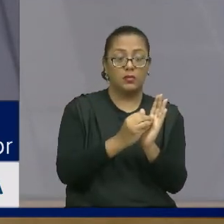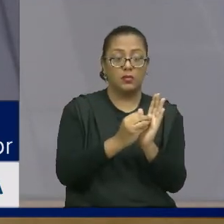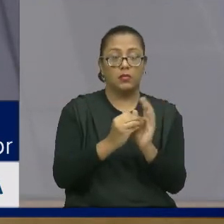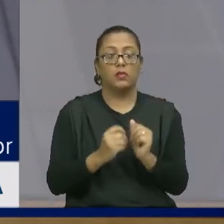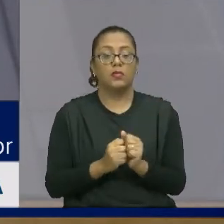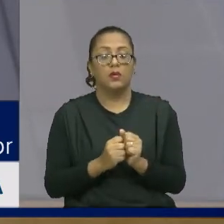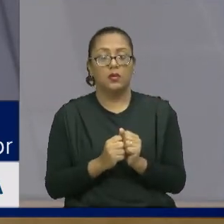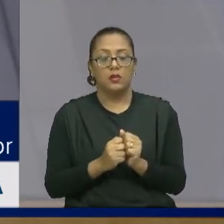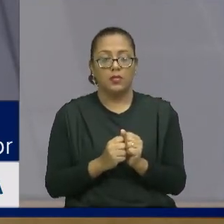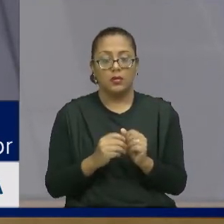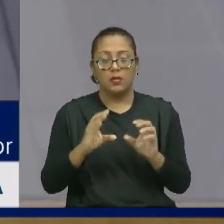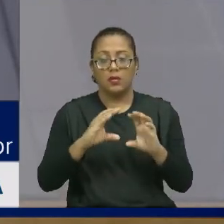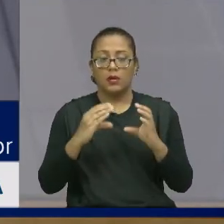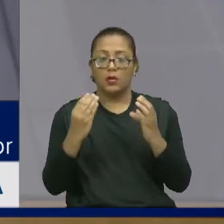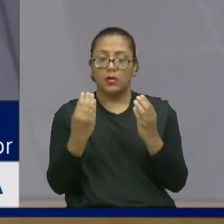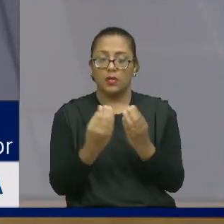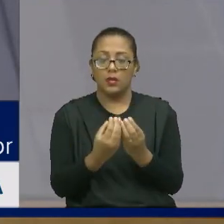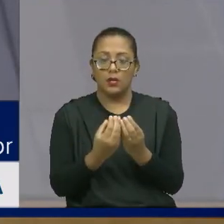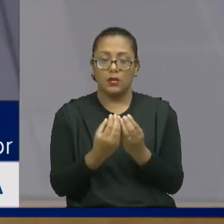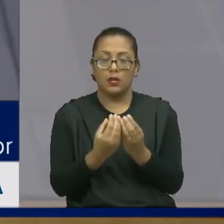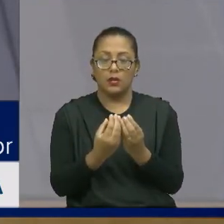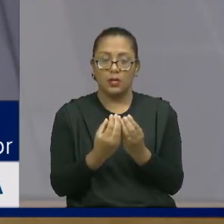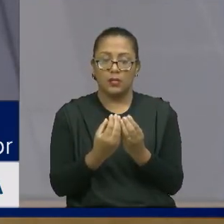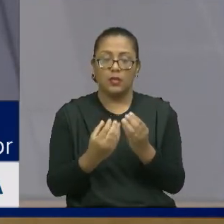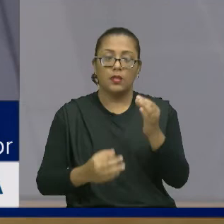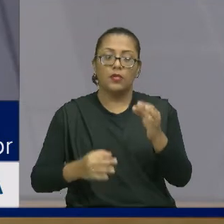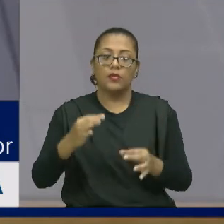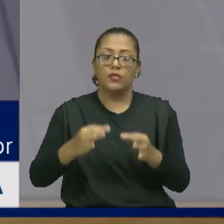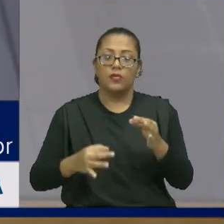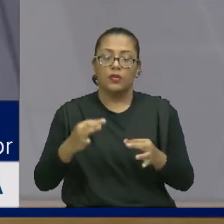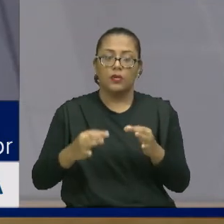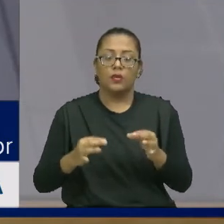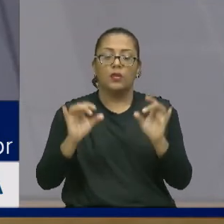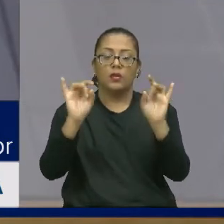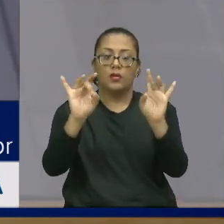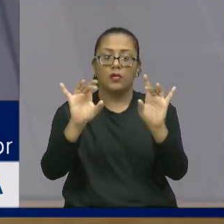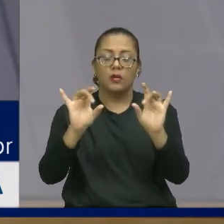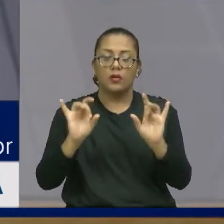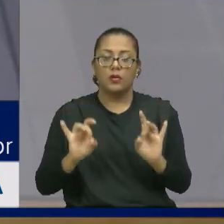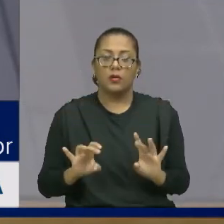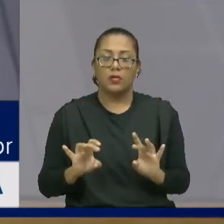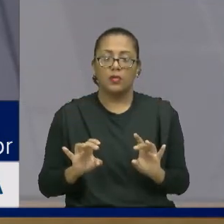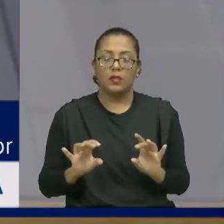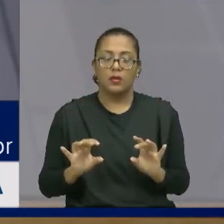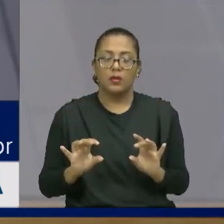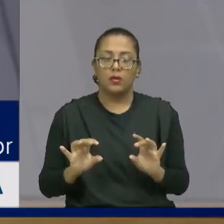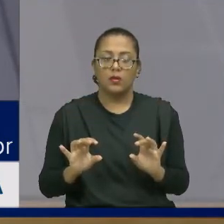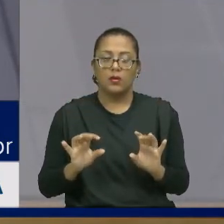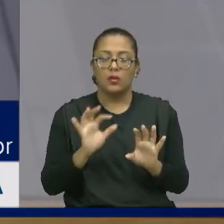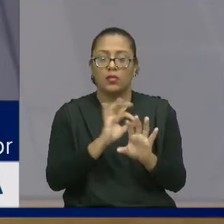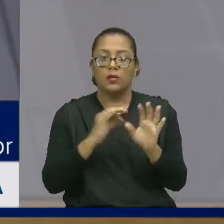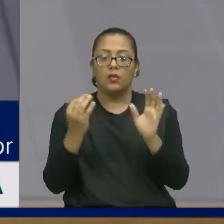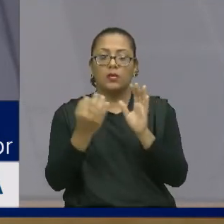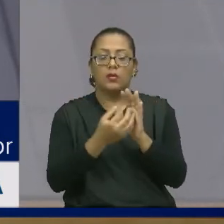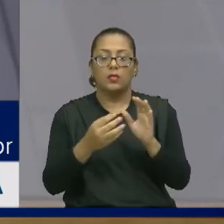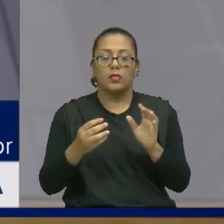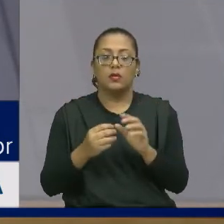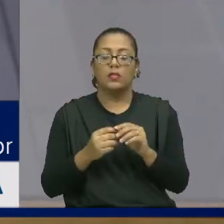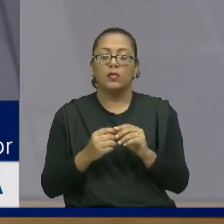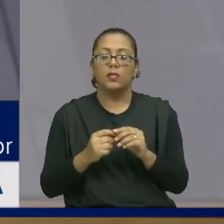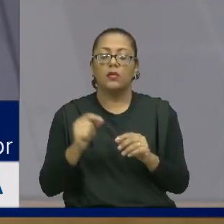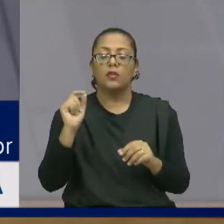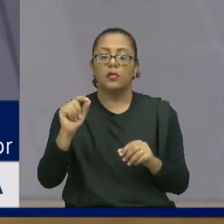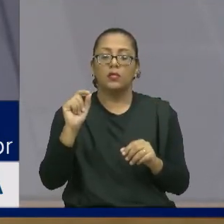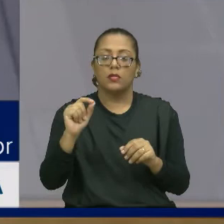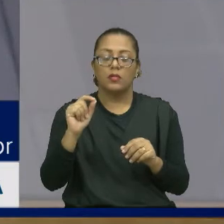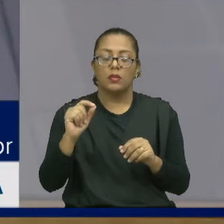possui tal atribuição é a Câmara Julgadora Especial Tributária, que está constituída